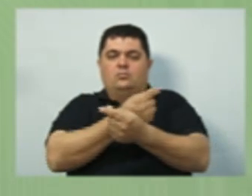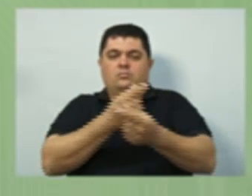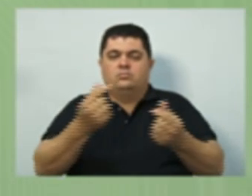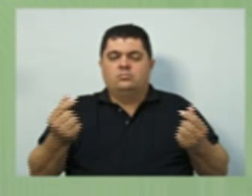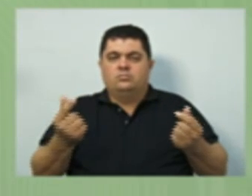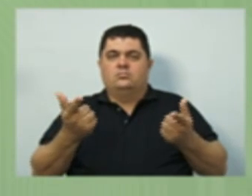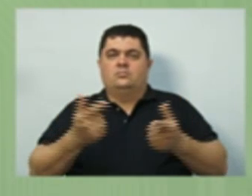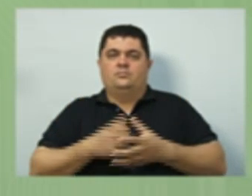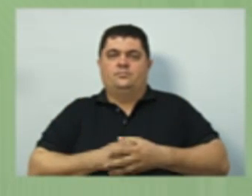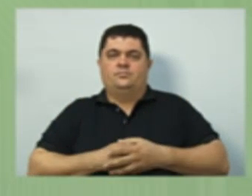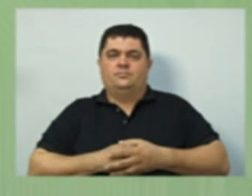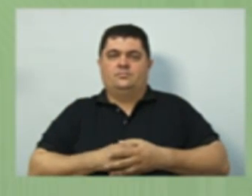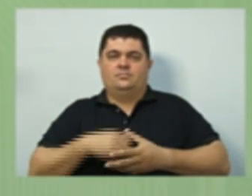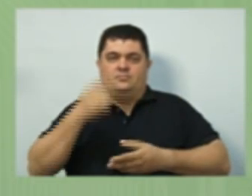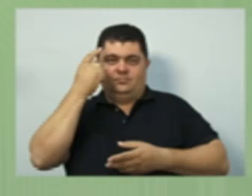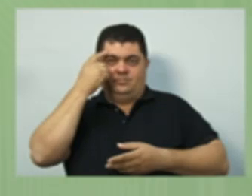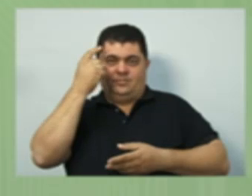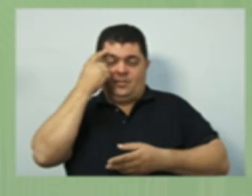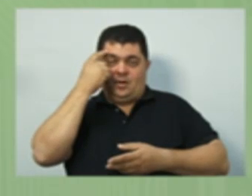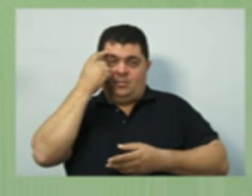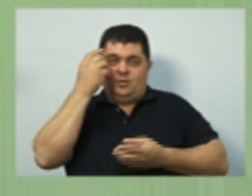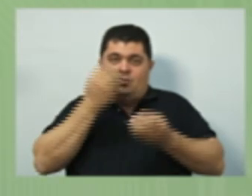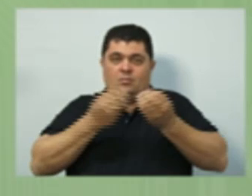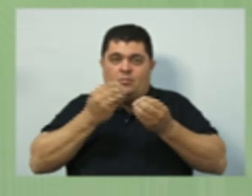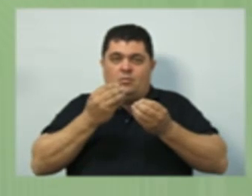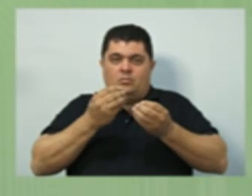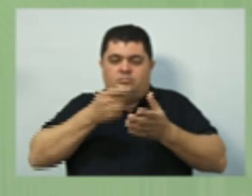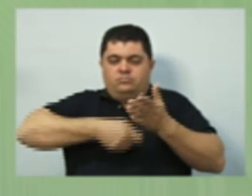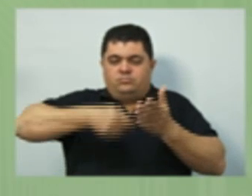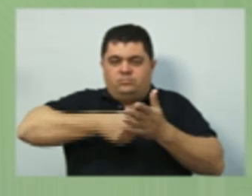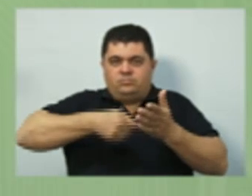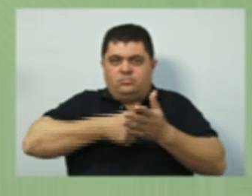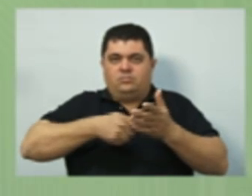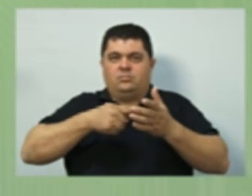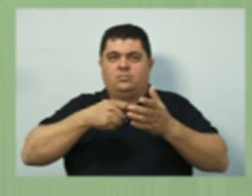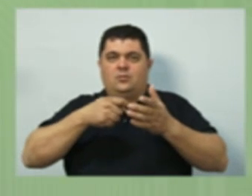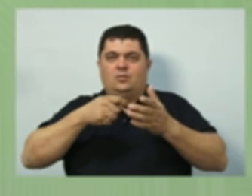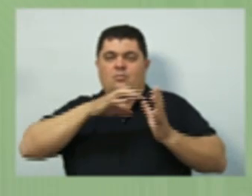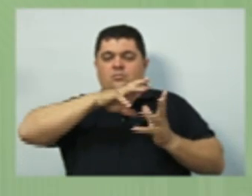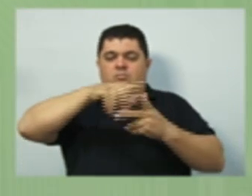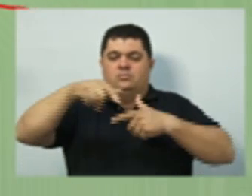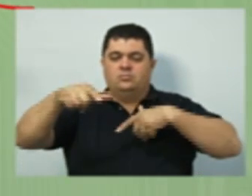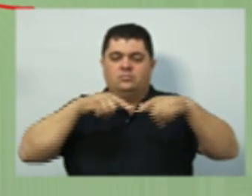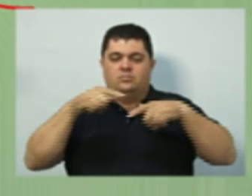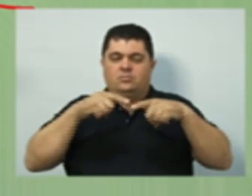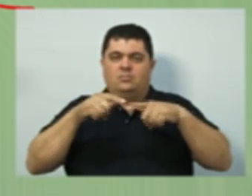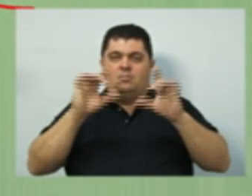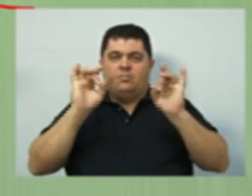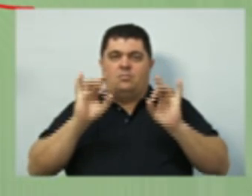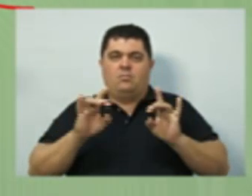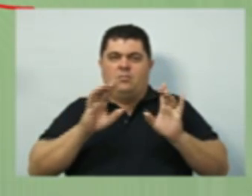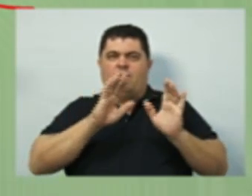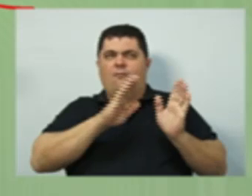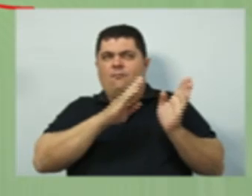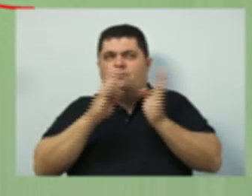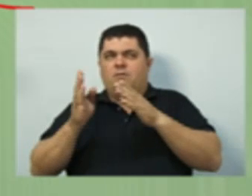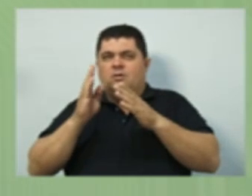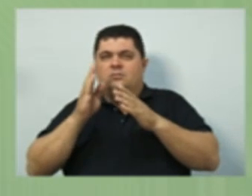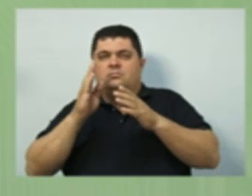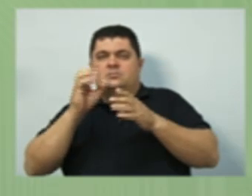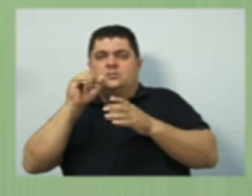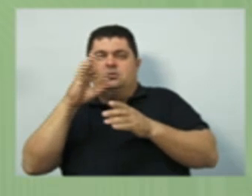capitalista. Refletir sobre as formas de luta no mundo do trabalho, especialmente a partir do final do século XIX.